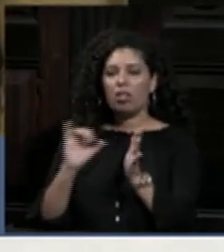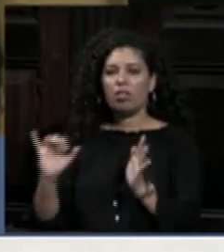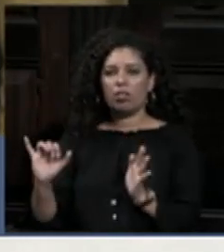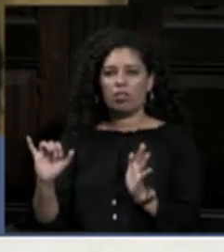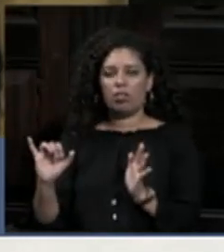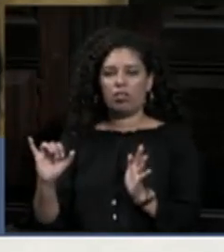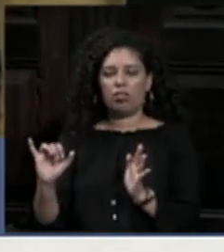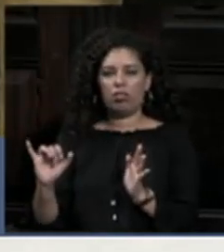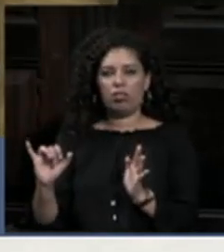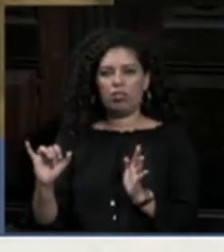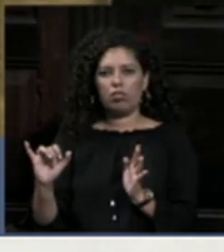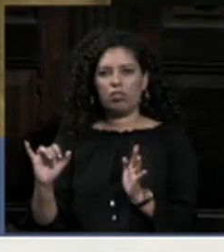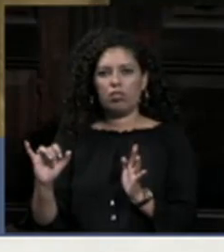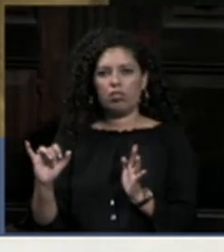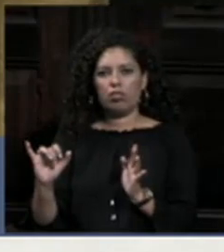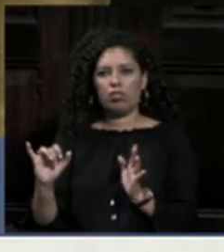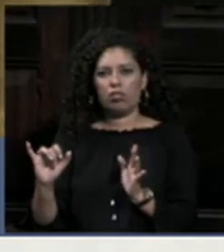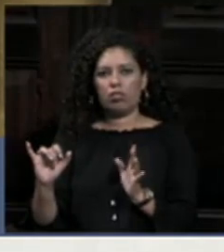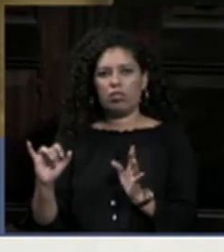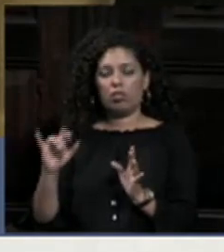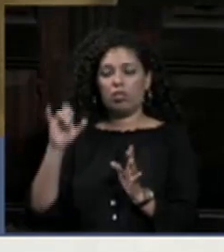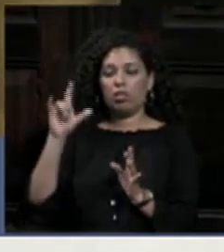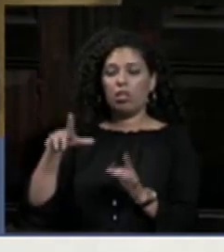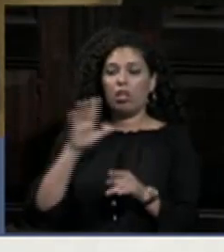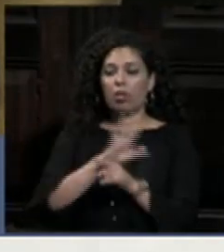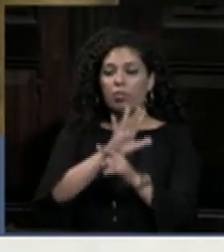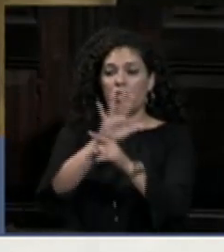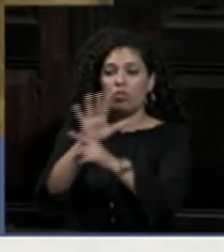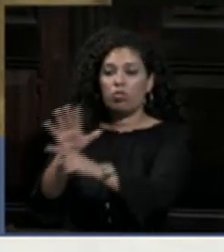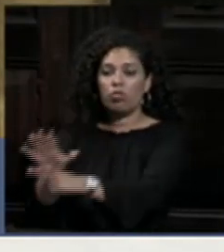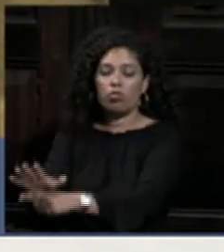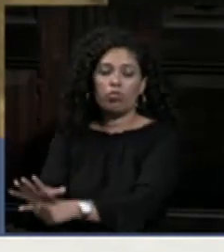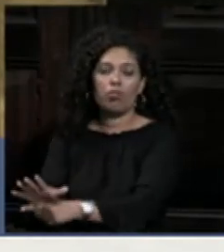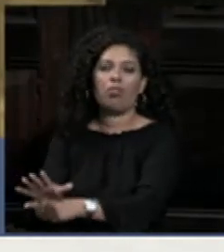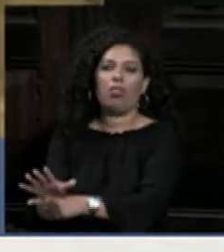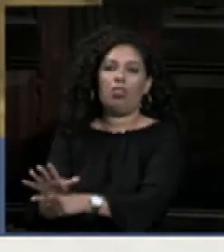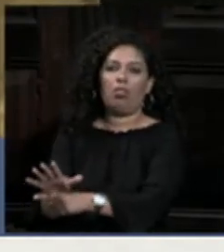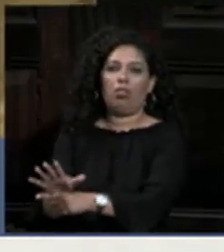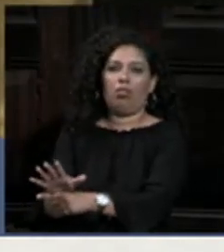reparar uma injustiça histórica